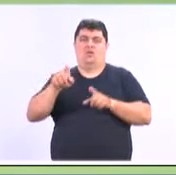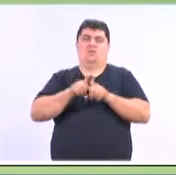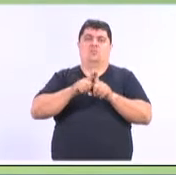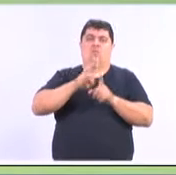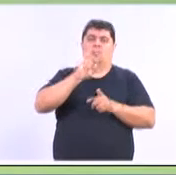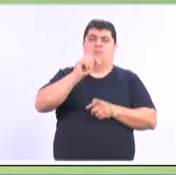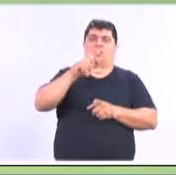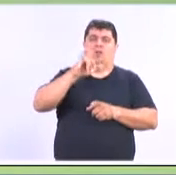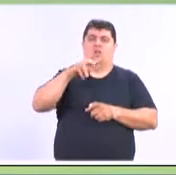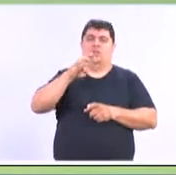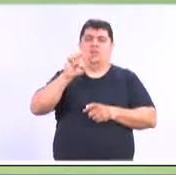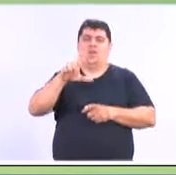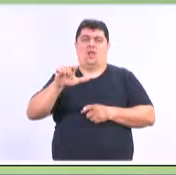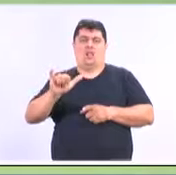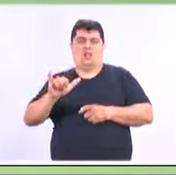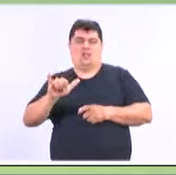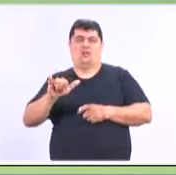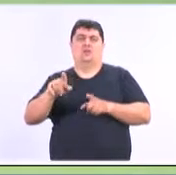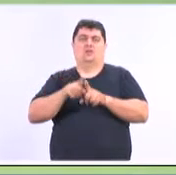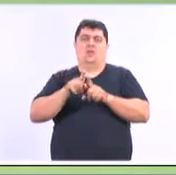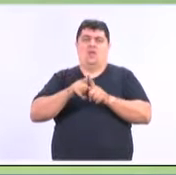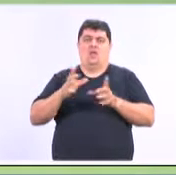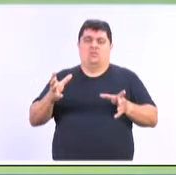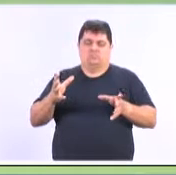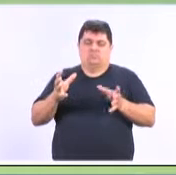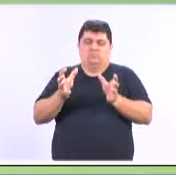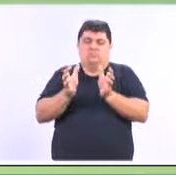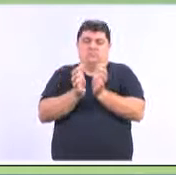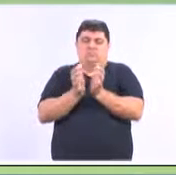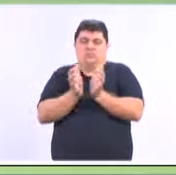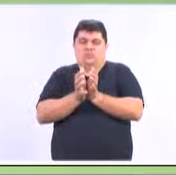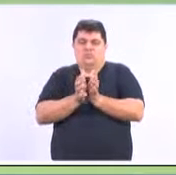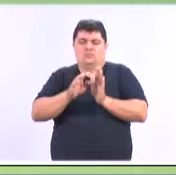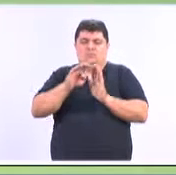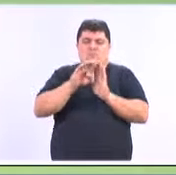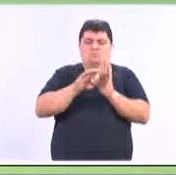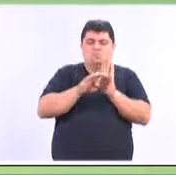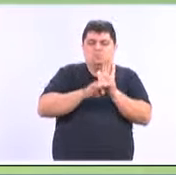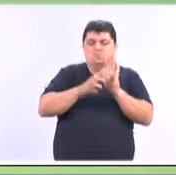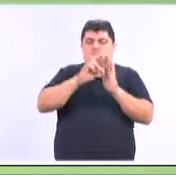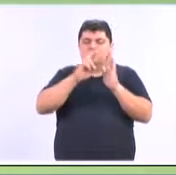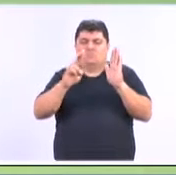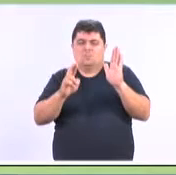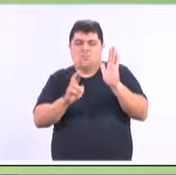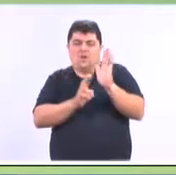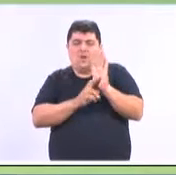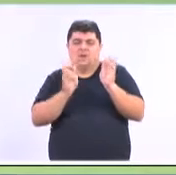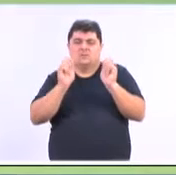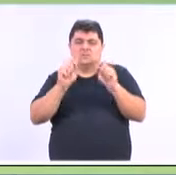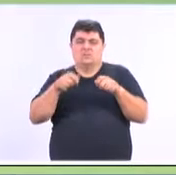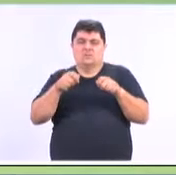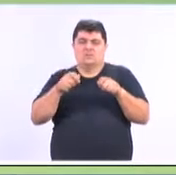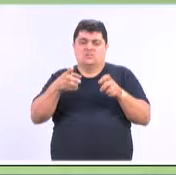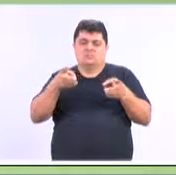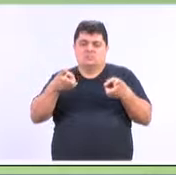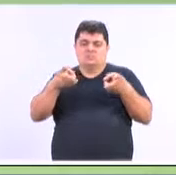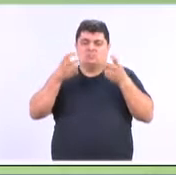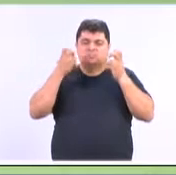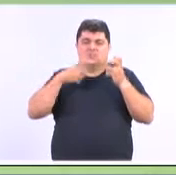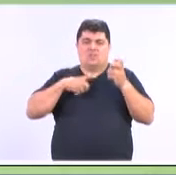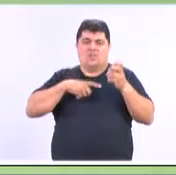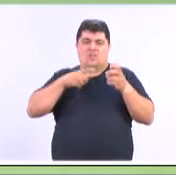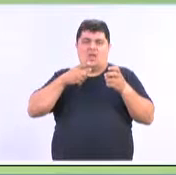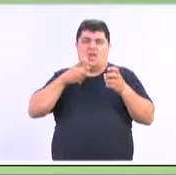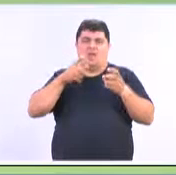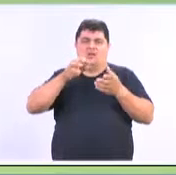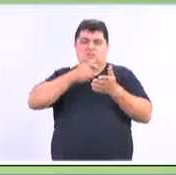Boninelli, que diz assim, é um conjunto sistemático de procedimentos que identifica, registra,